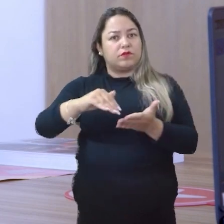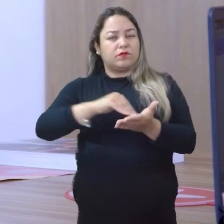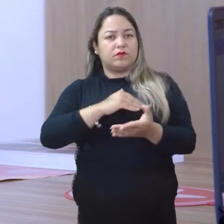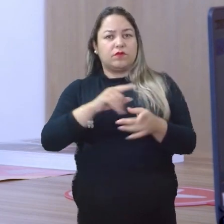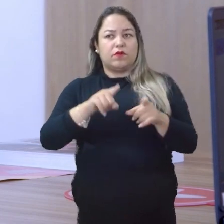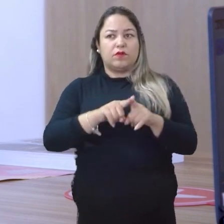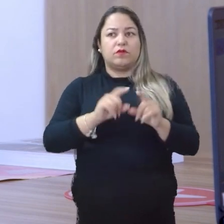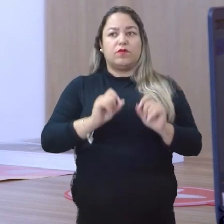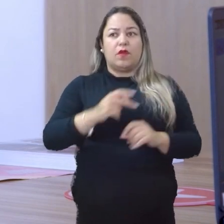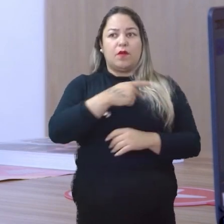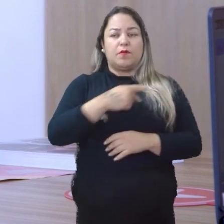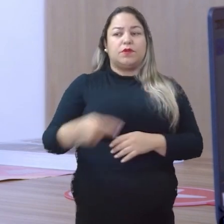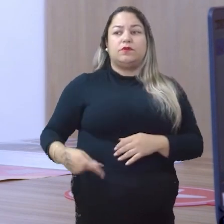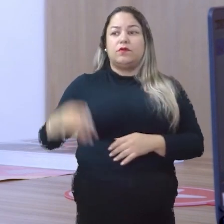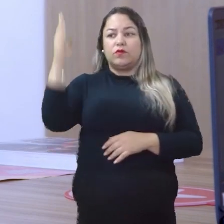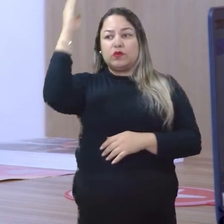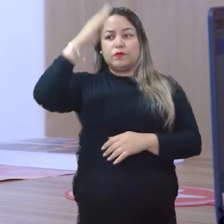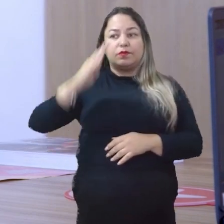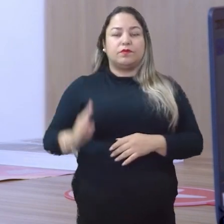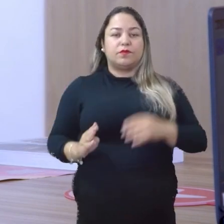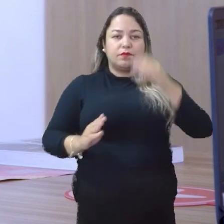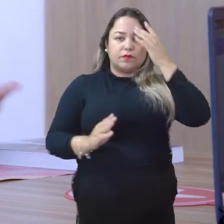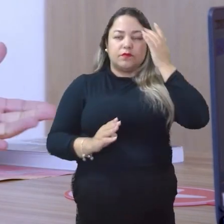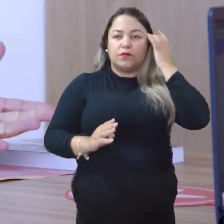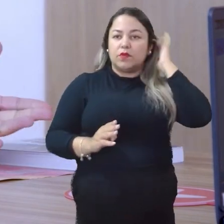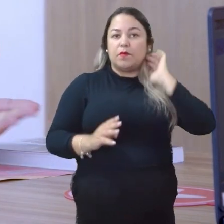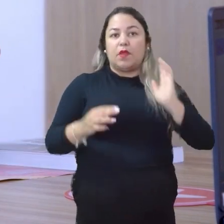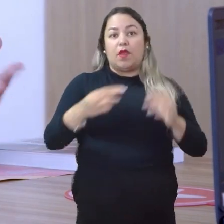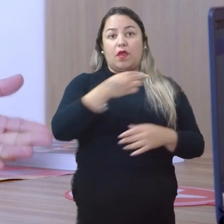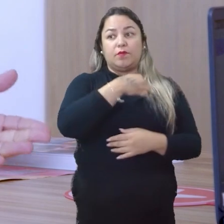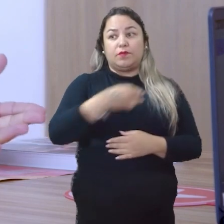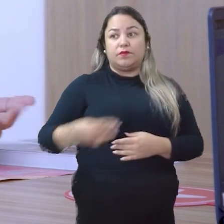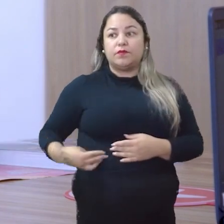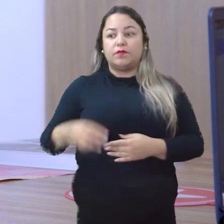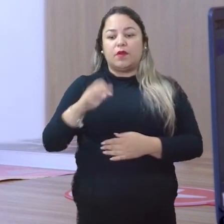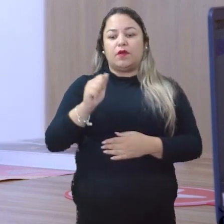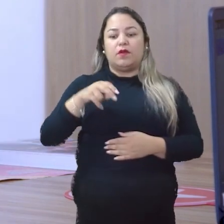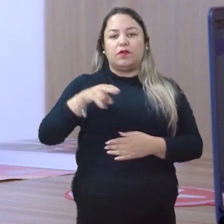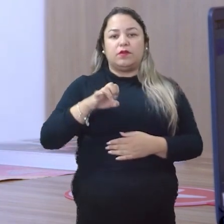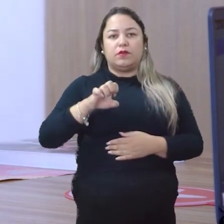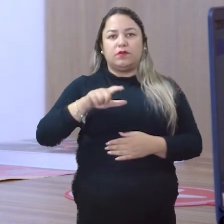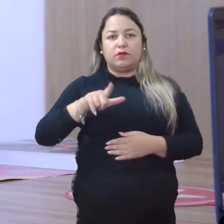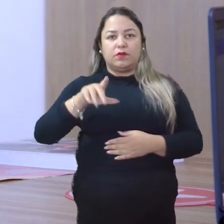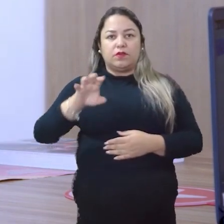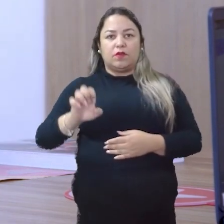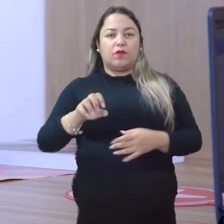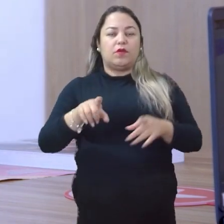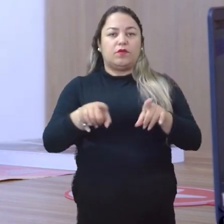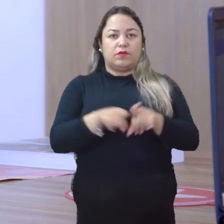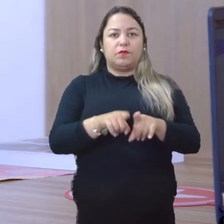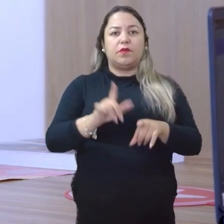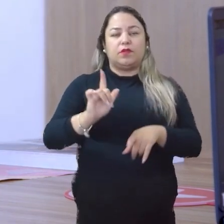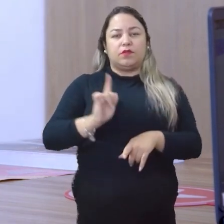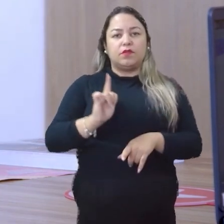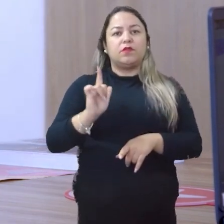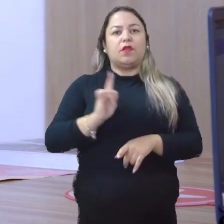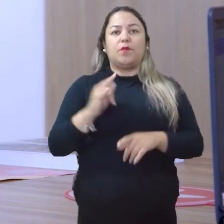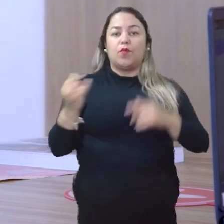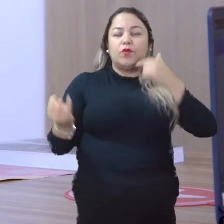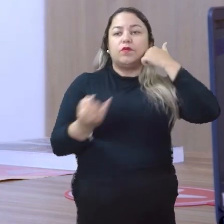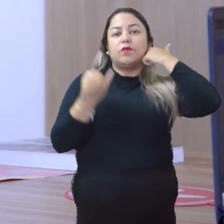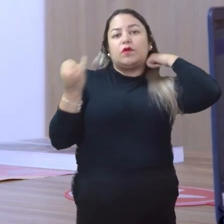da Secretaria-Geral da Presidência, aí, ambos comandados aí respectivamente pela ministra Aniele e pelo ministro Márcio, né, que foram figuras de